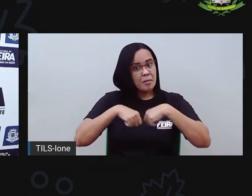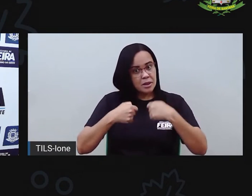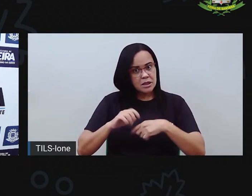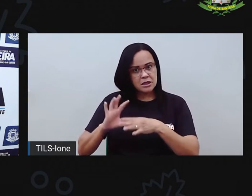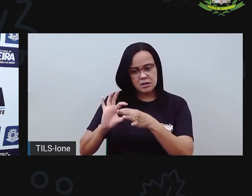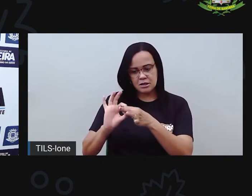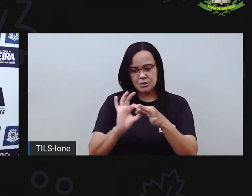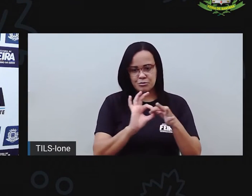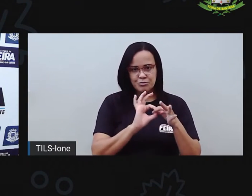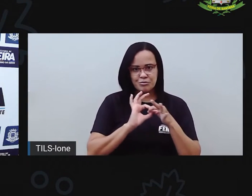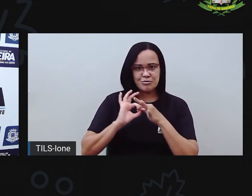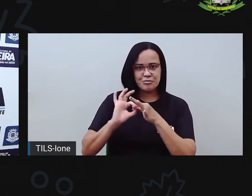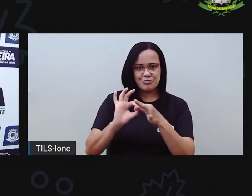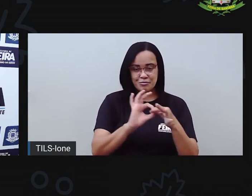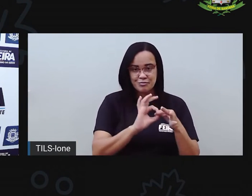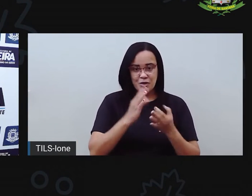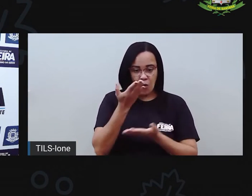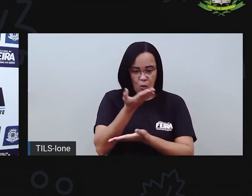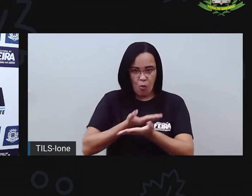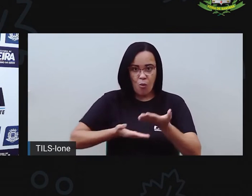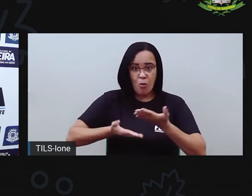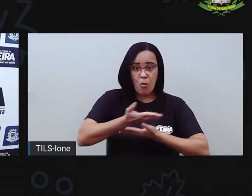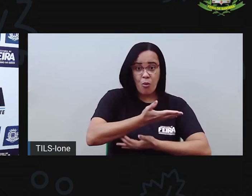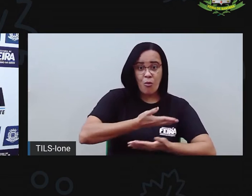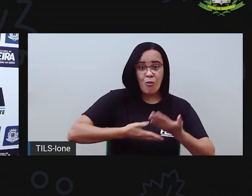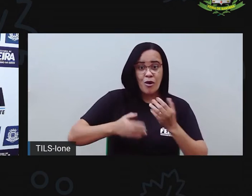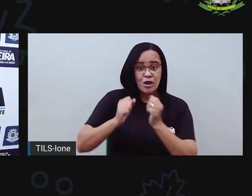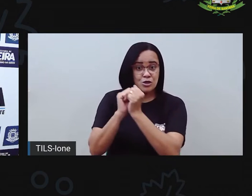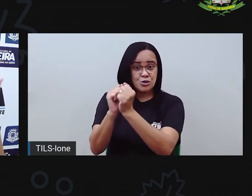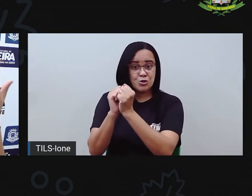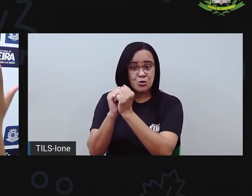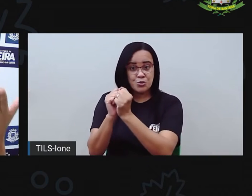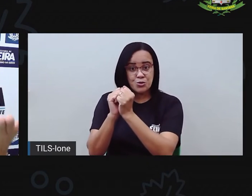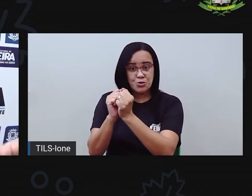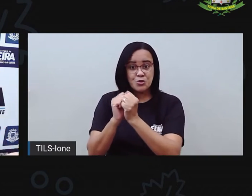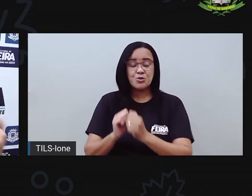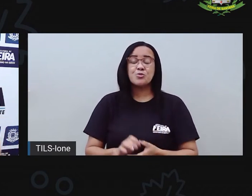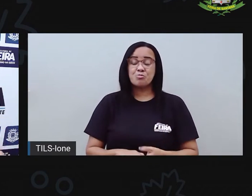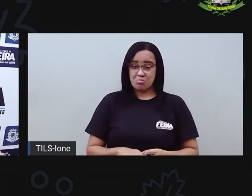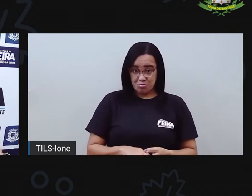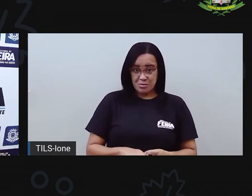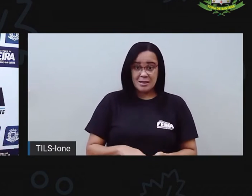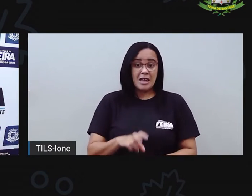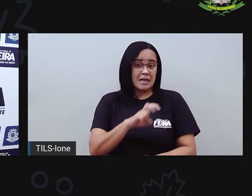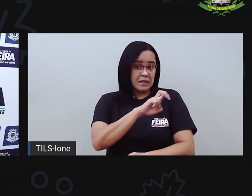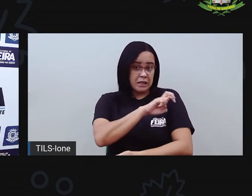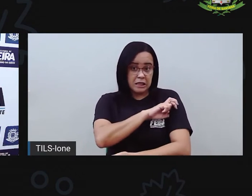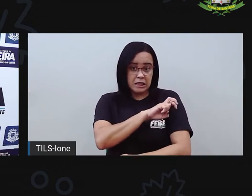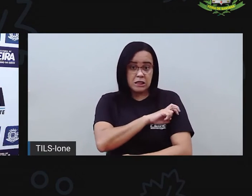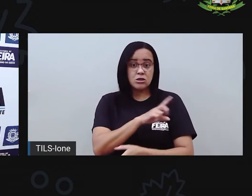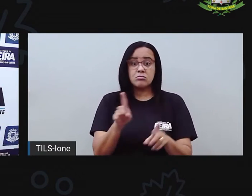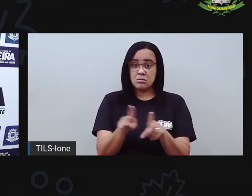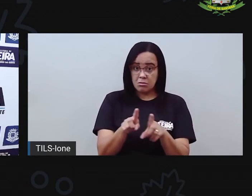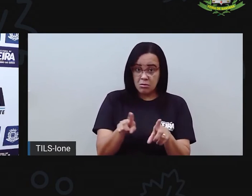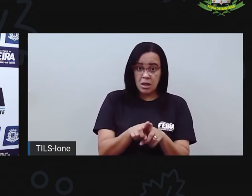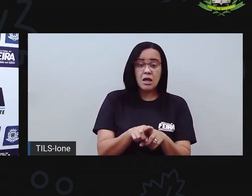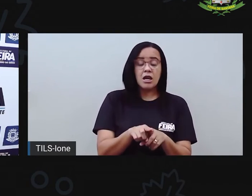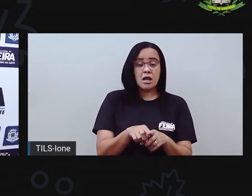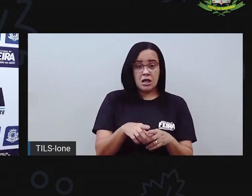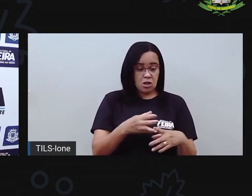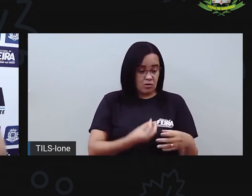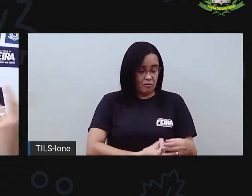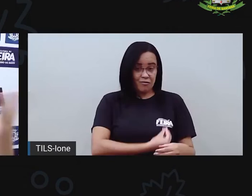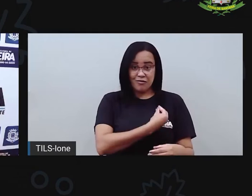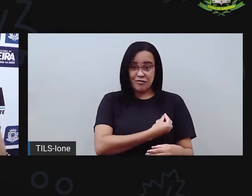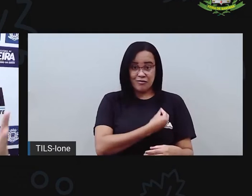né? Os meninos do quinto ano, os alunos do quinto ano, vão ter que aprender a conviver com vocês, que são um pouco menores,